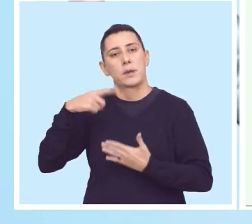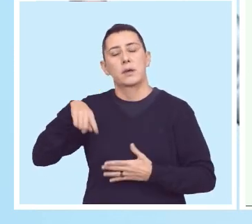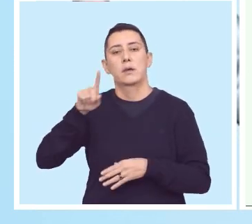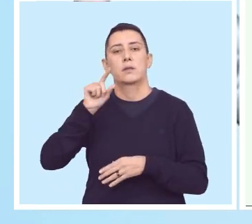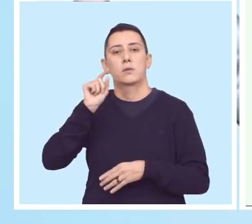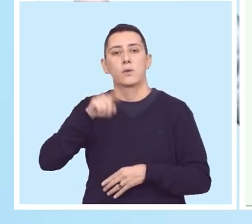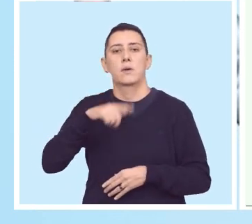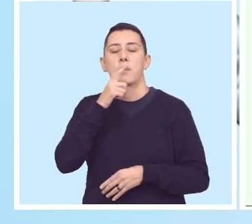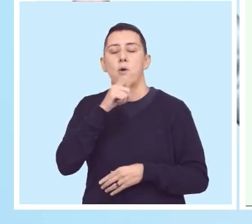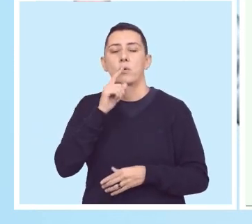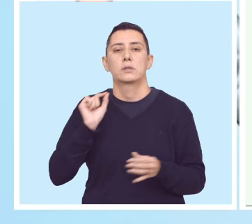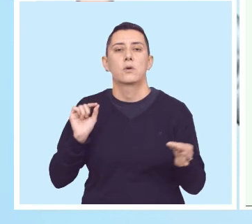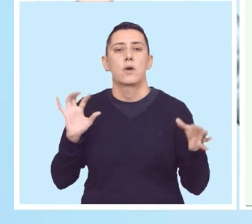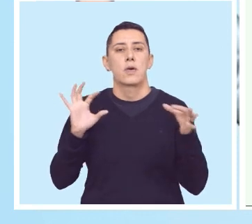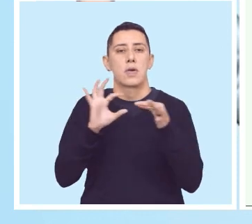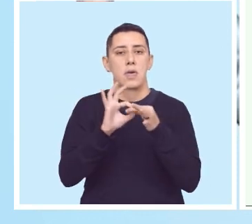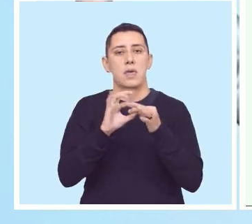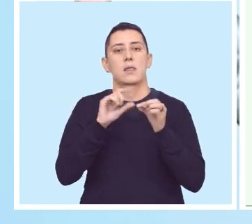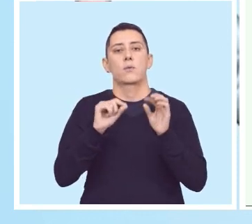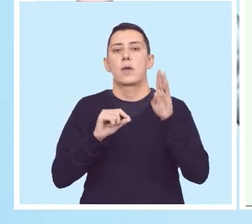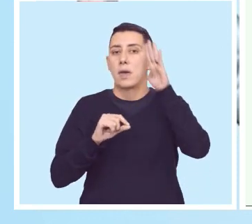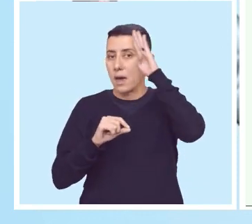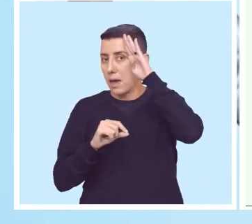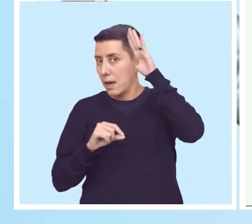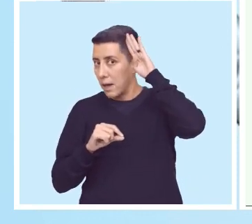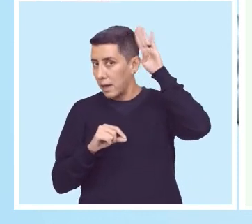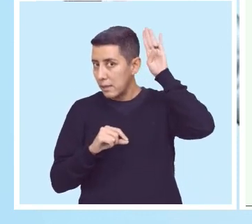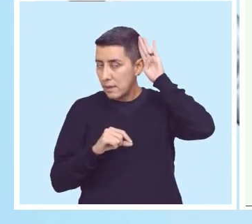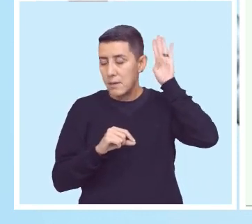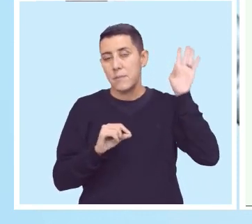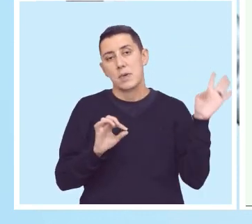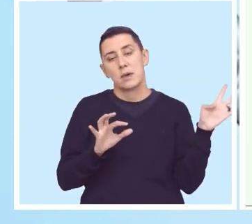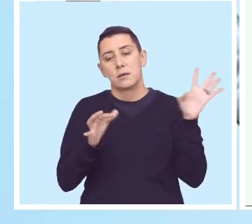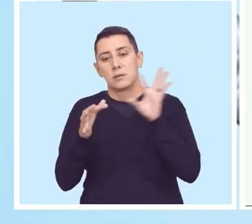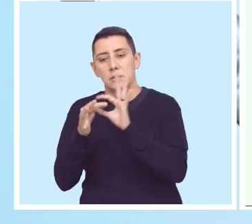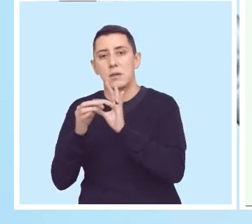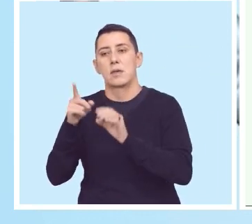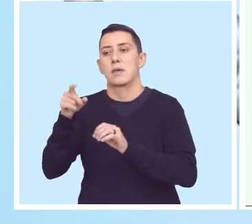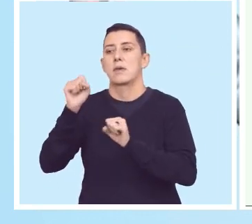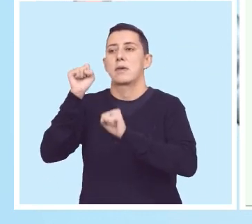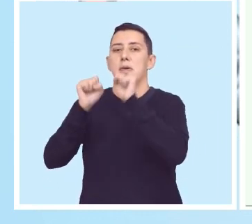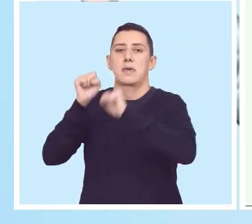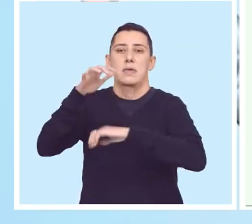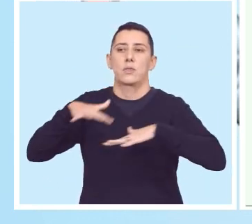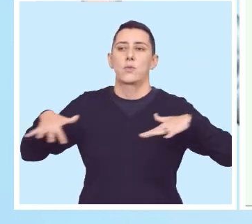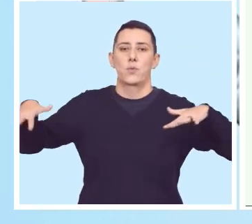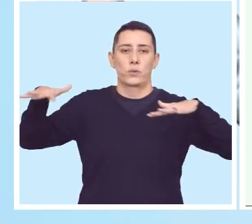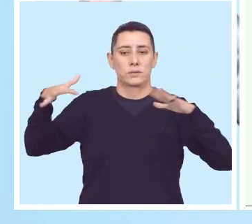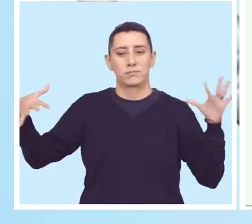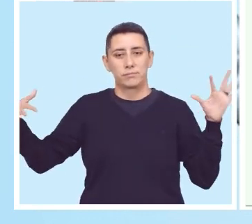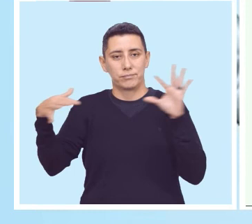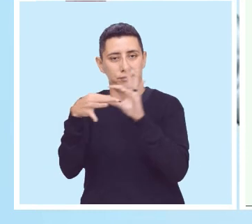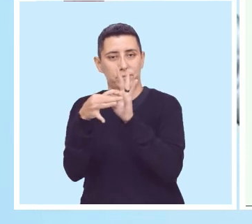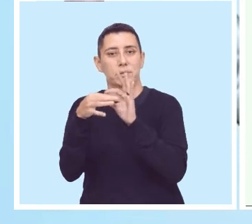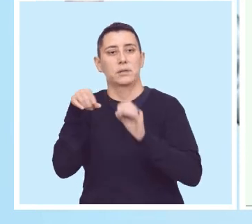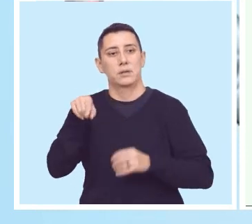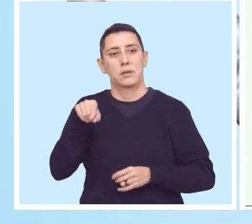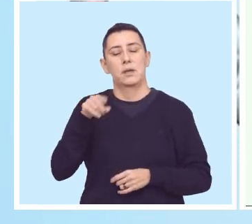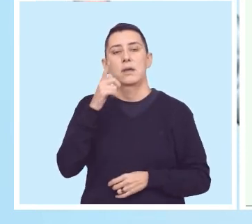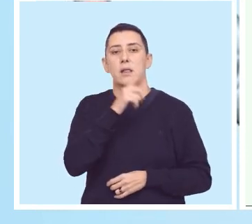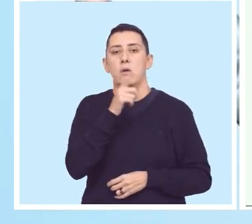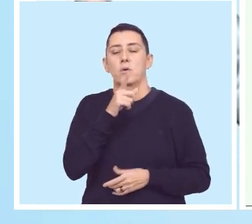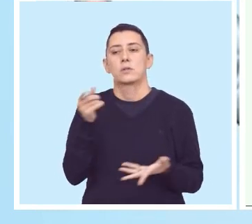esse elo, né, entre a academia e a indústria, né? Então, é uma empresa que